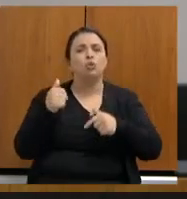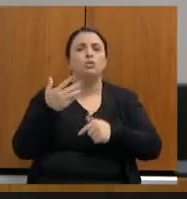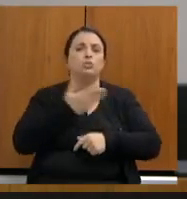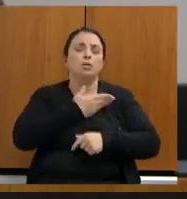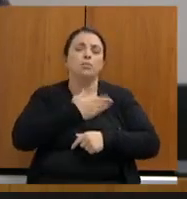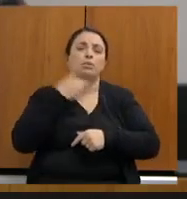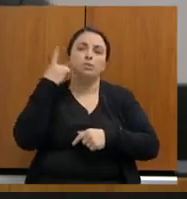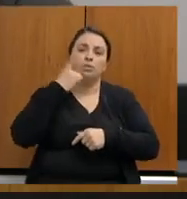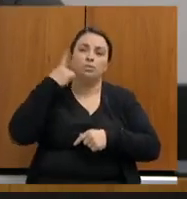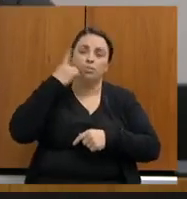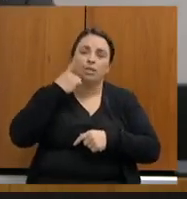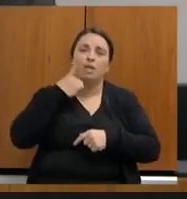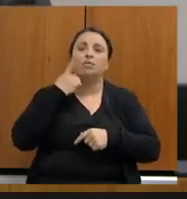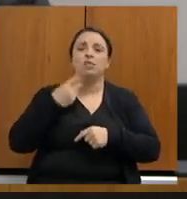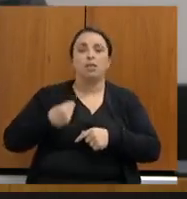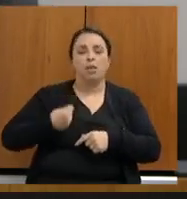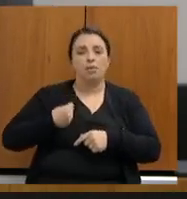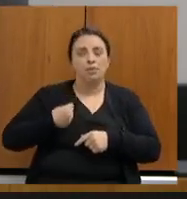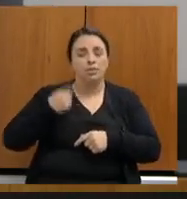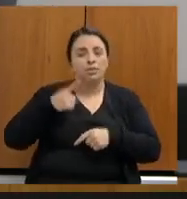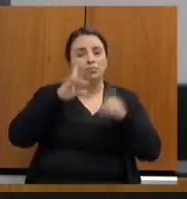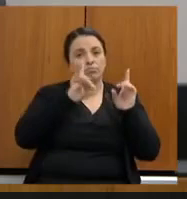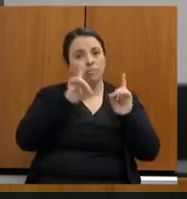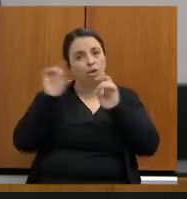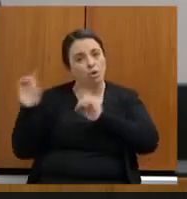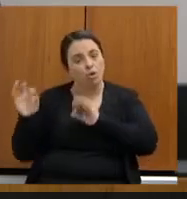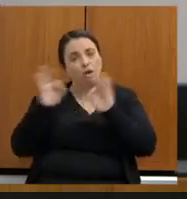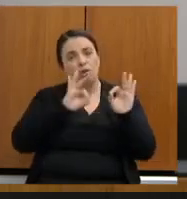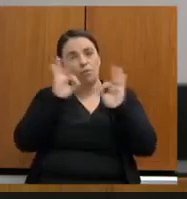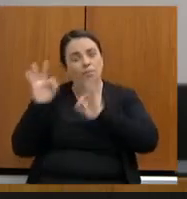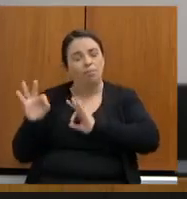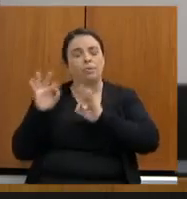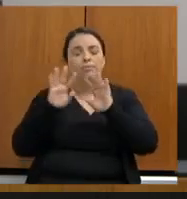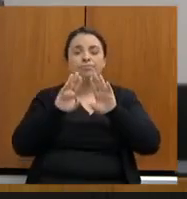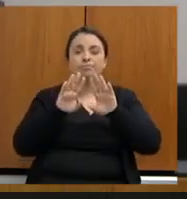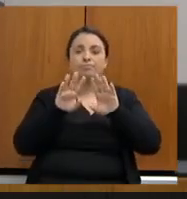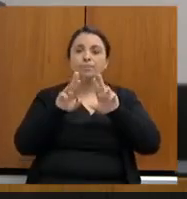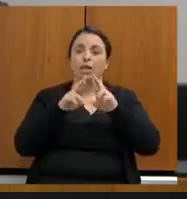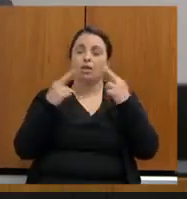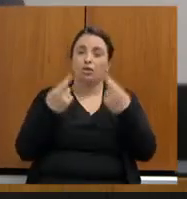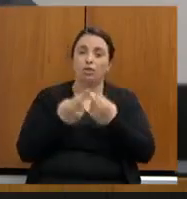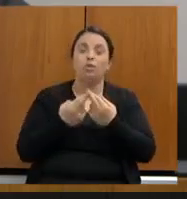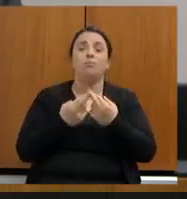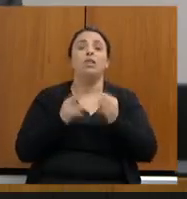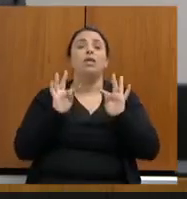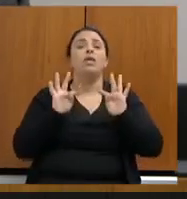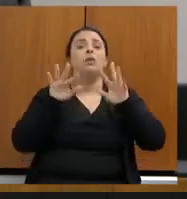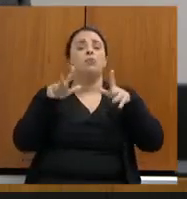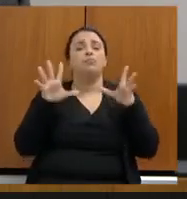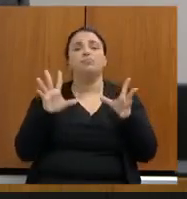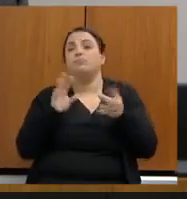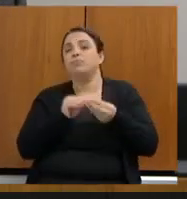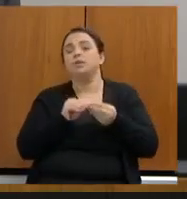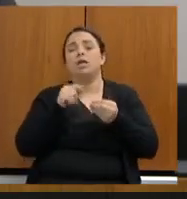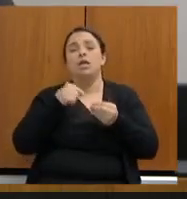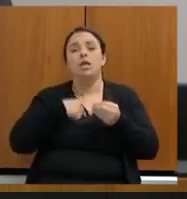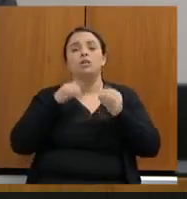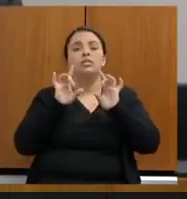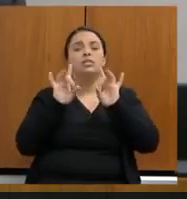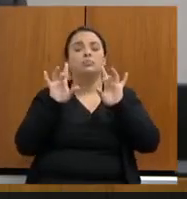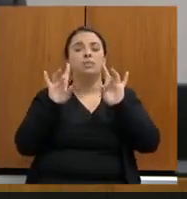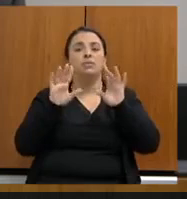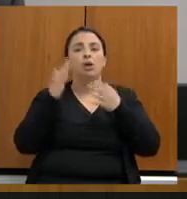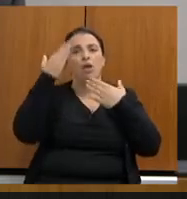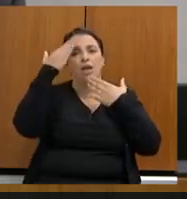aqui registraram sua presença e por fim senhor presidente senhores deputados eu faço aqui um agradecimento especial